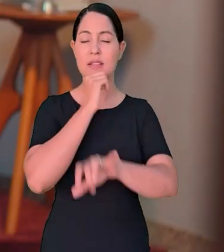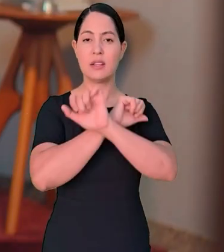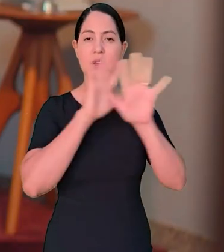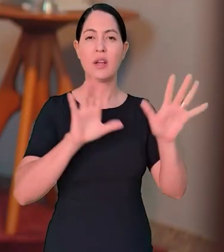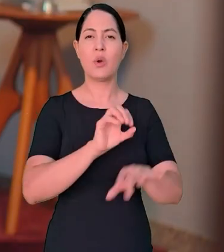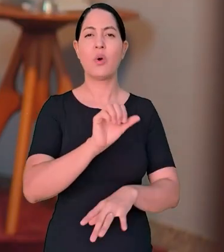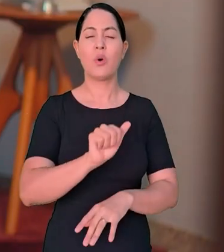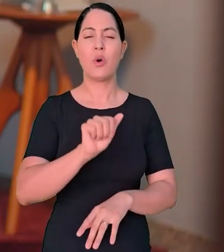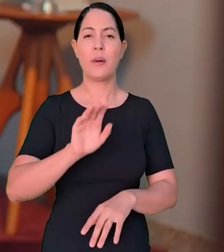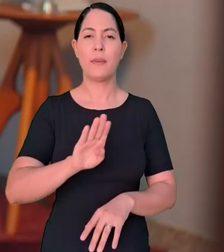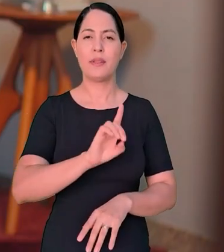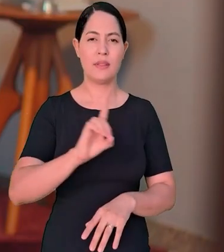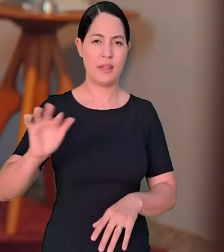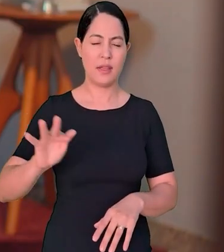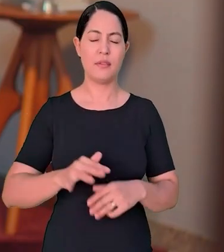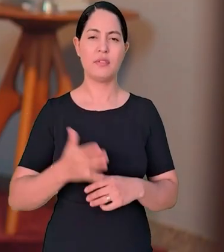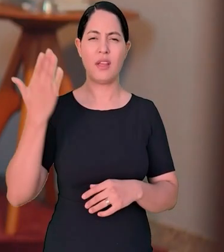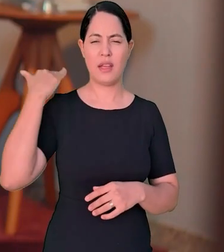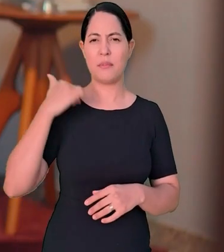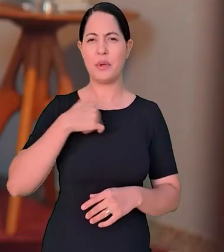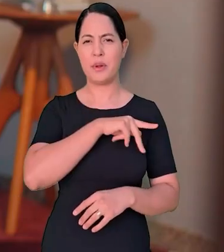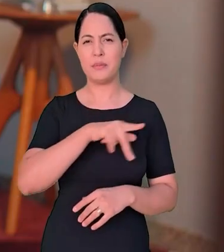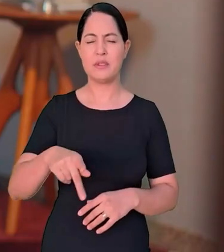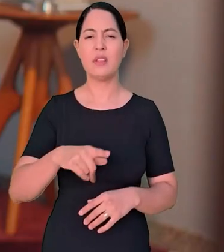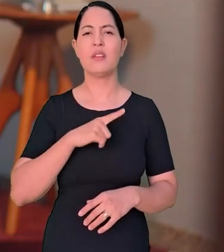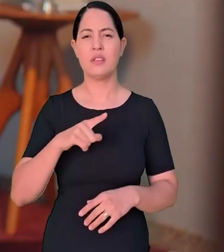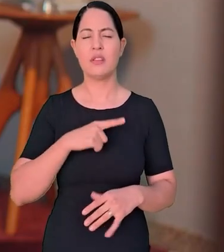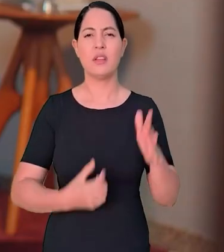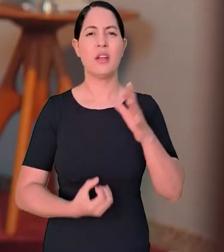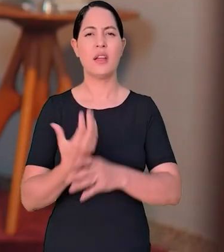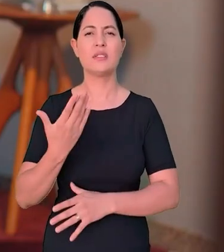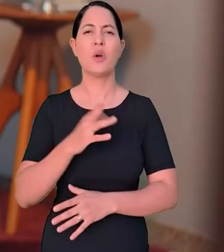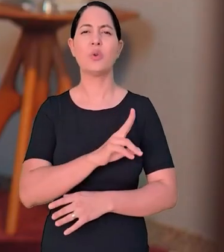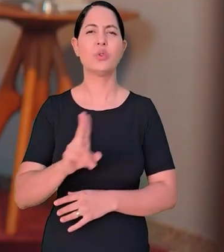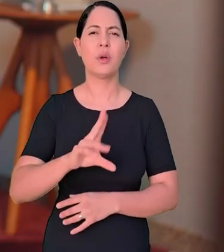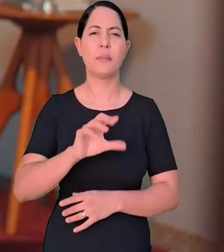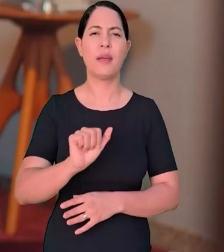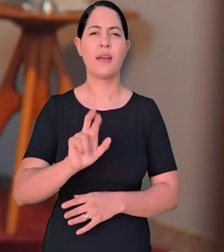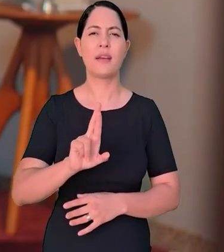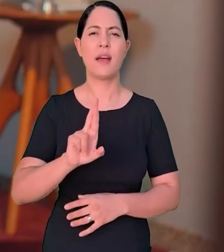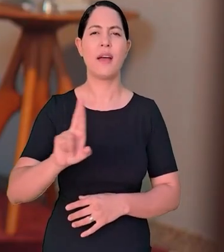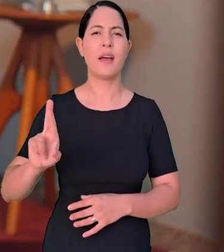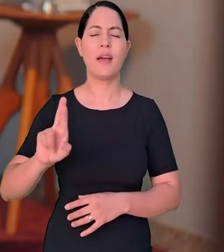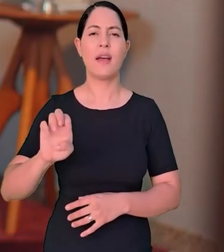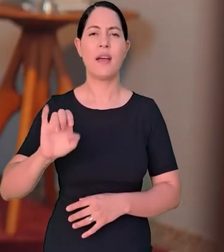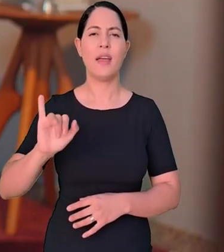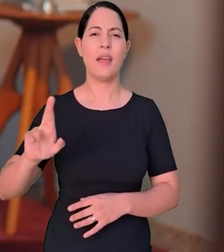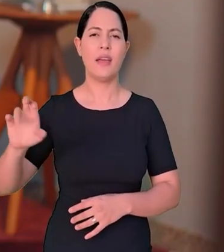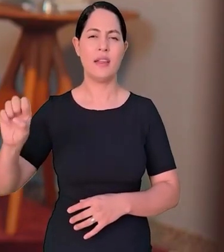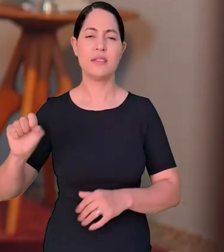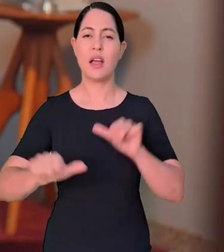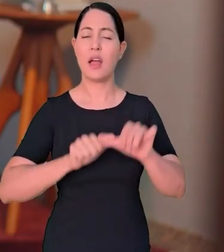quando eu era presidente, nós lançamos um programa que no início chamava Carreiras, depois mudou de nome e hoje chama o Residência Jurídica, que é